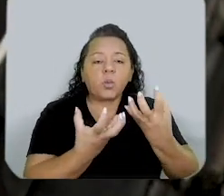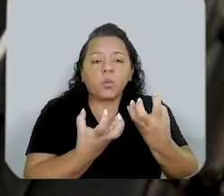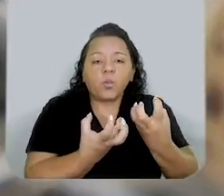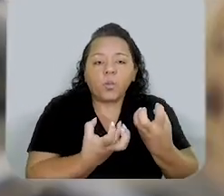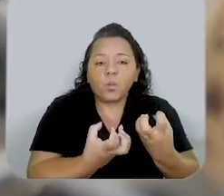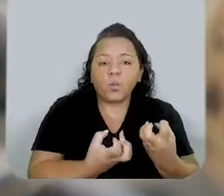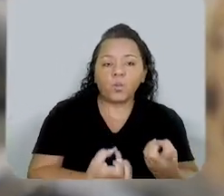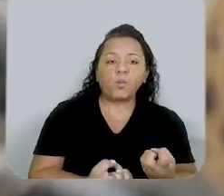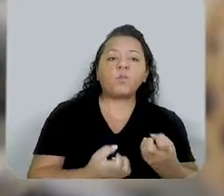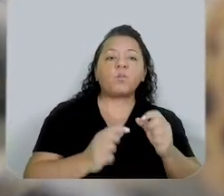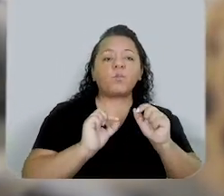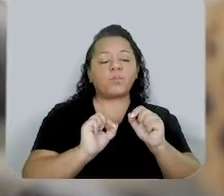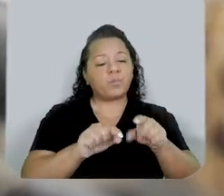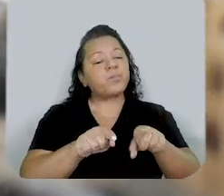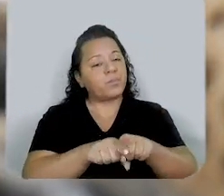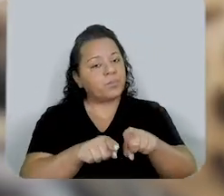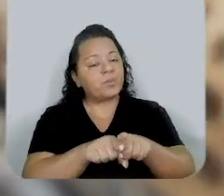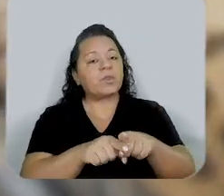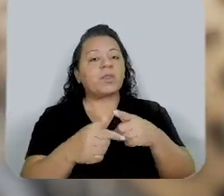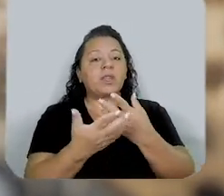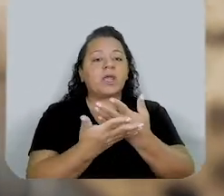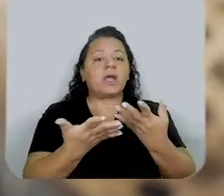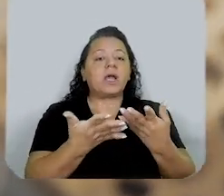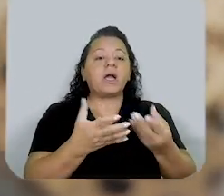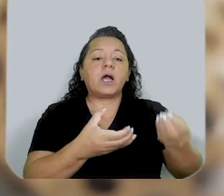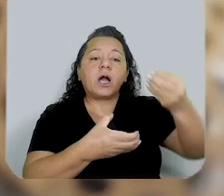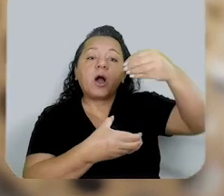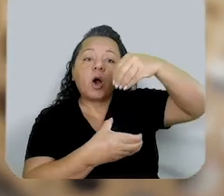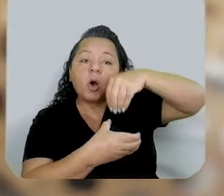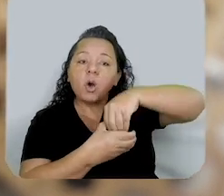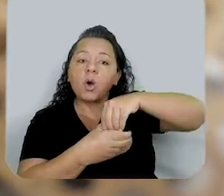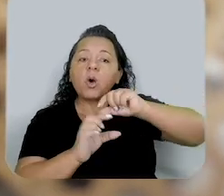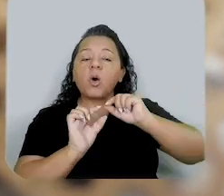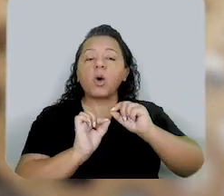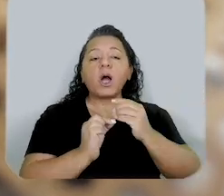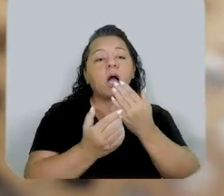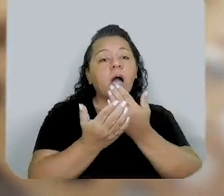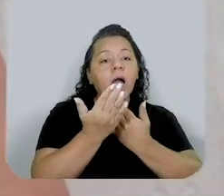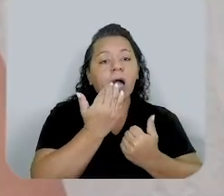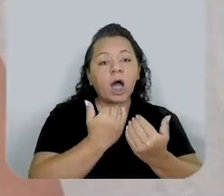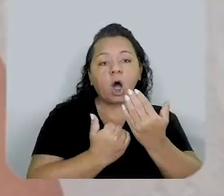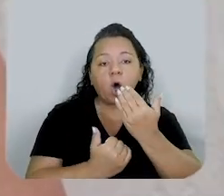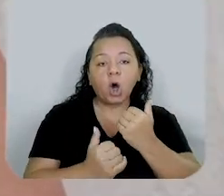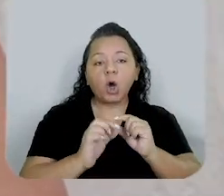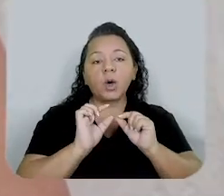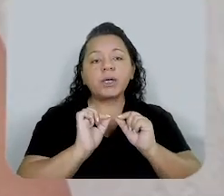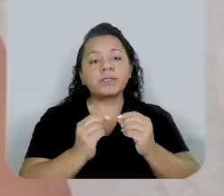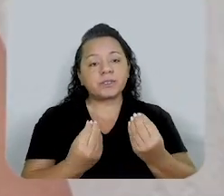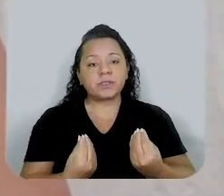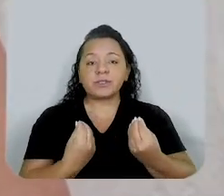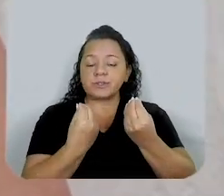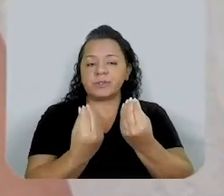que é colocado na comida, oferecida que vem de lá, vem de barco também.